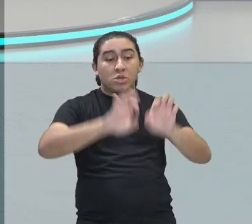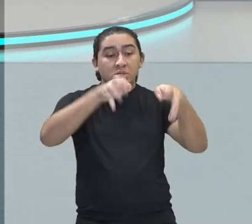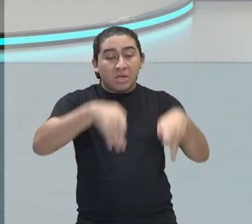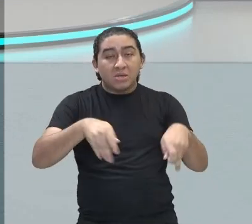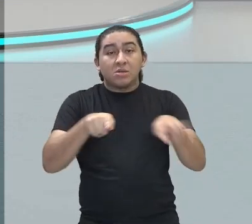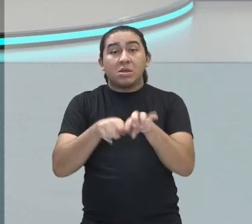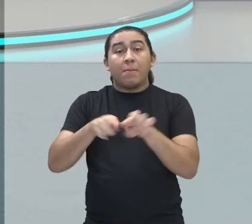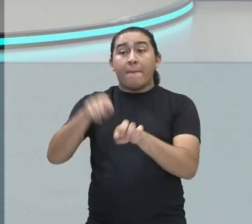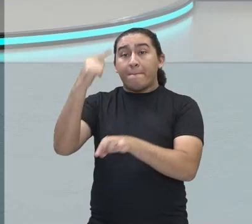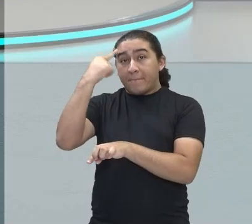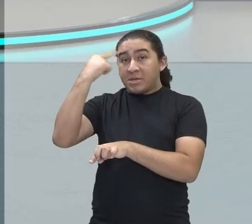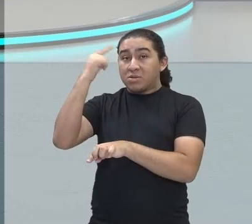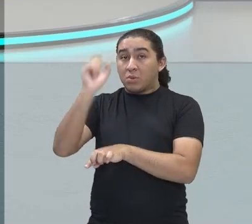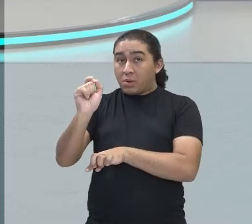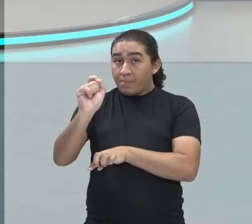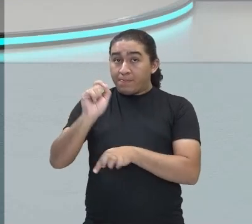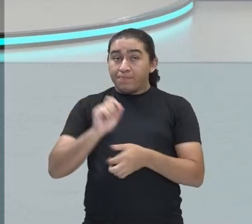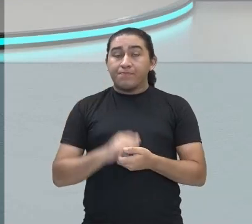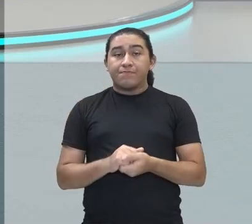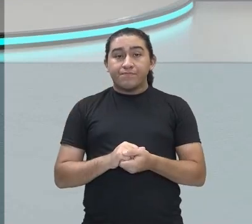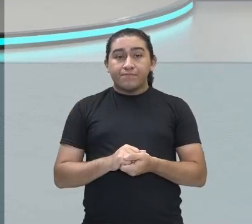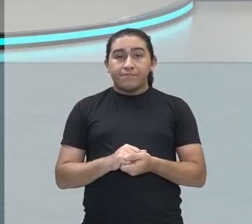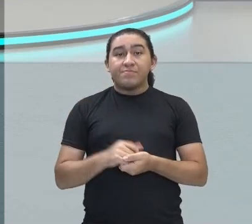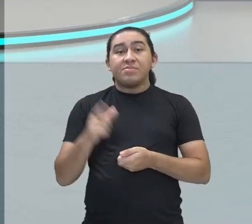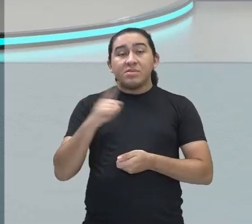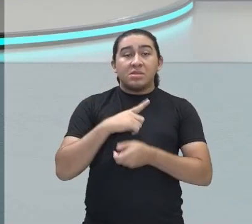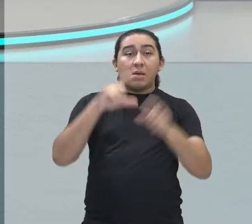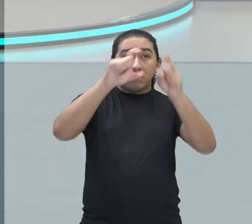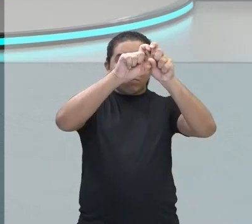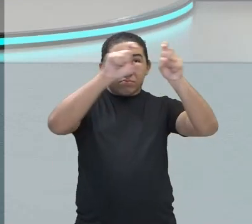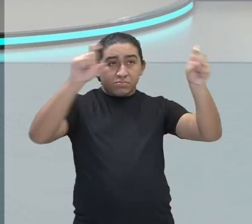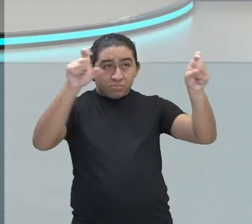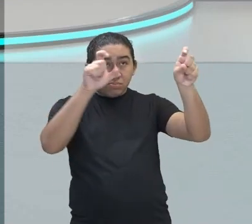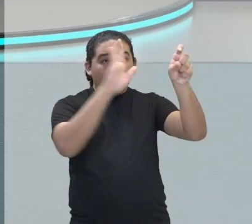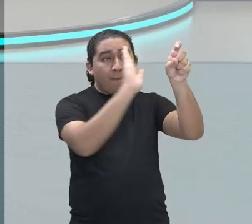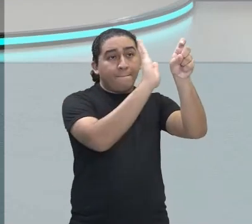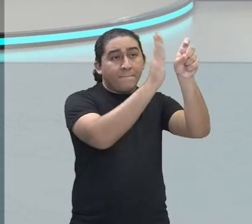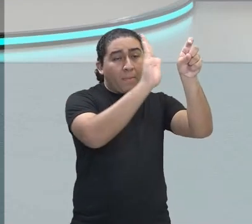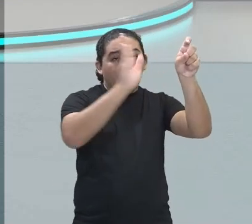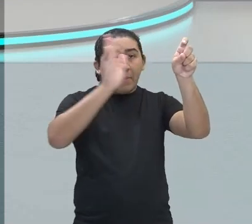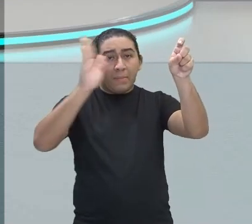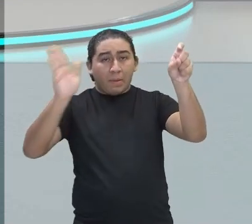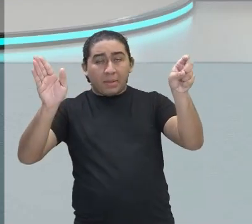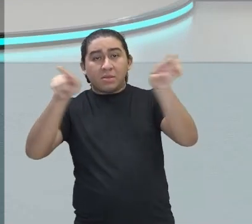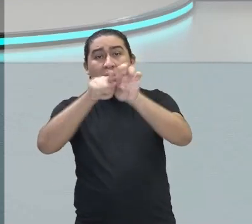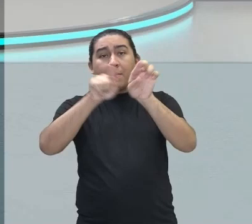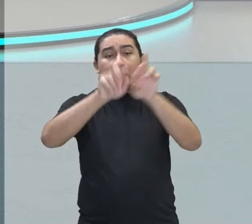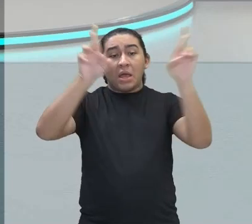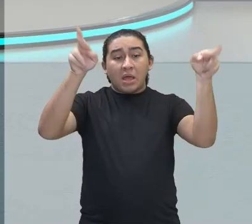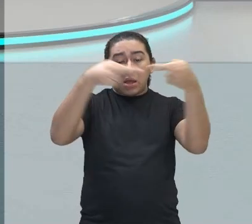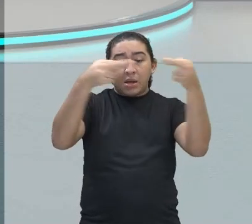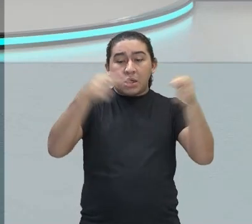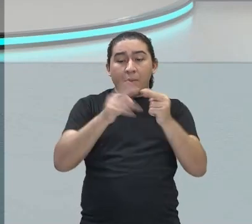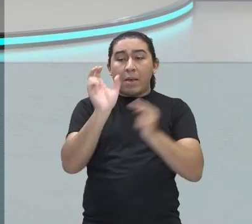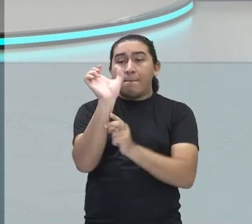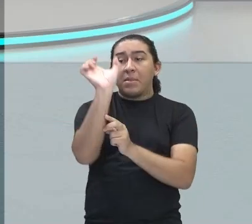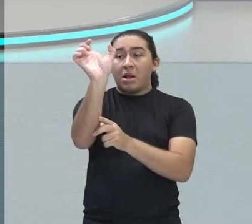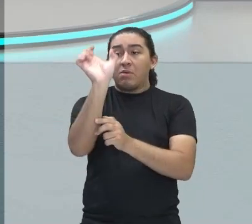preocupa em contar as sílabas poéticas, buscar rimas ricas e raras